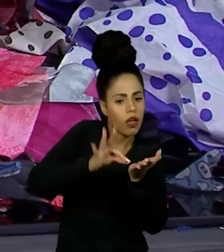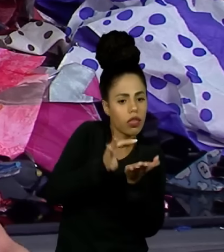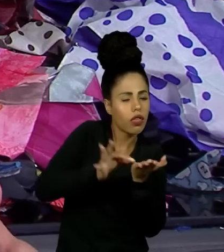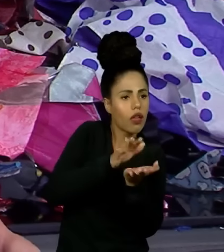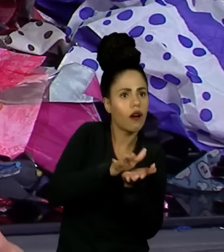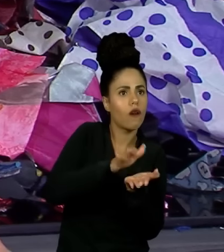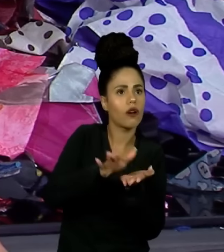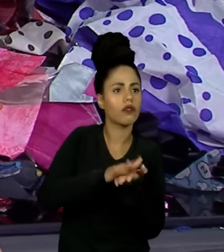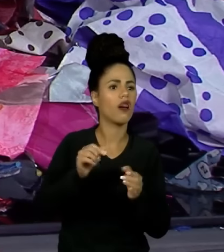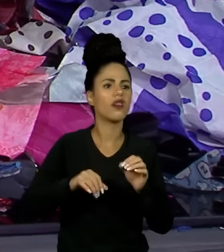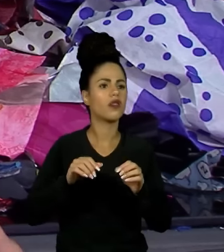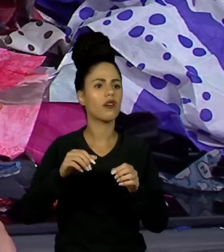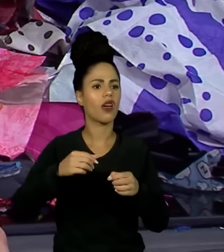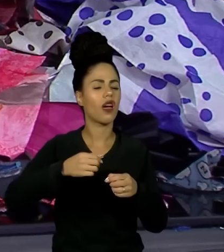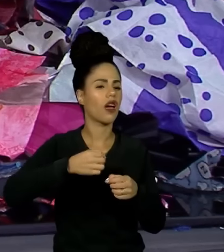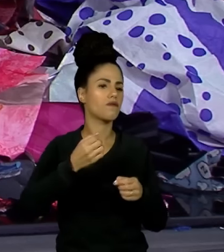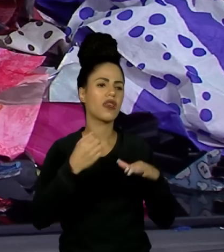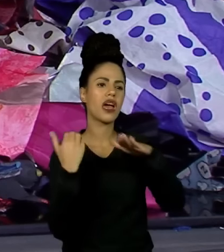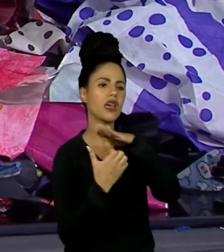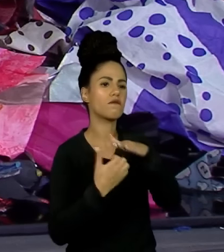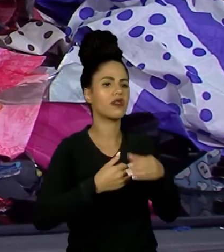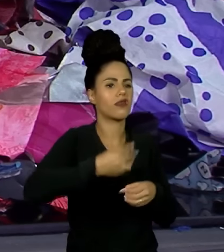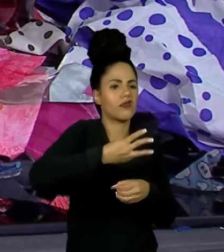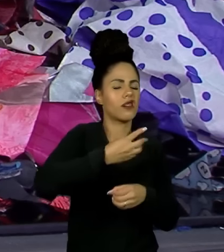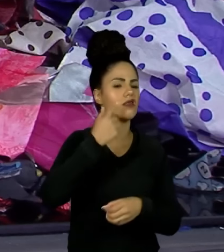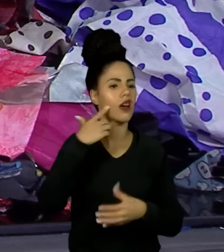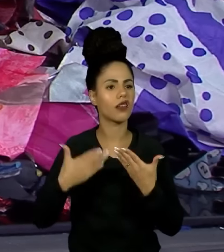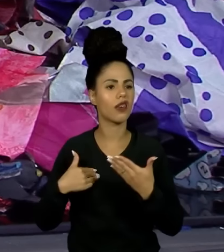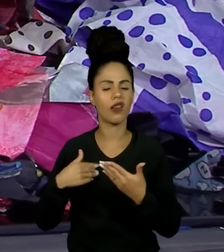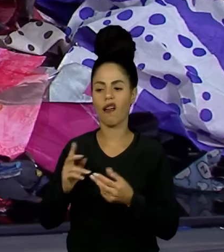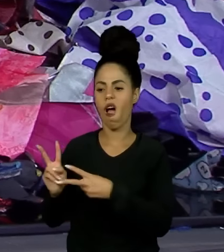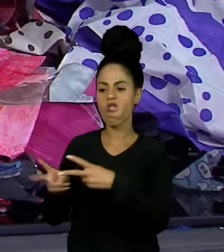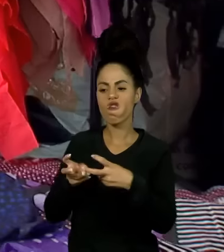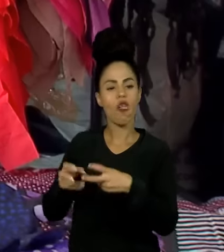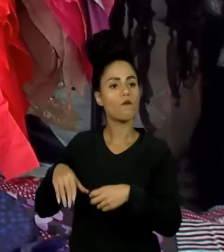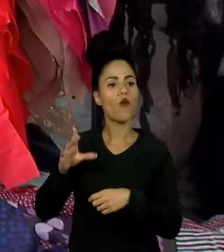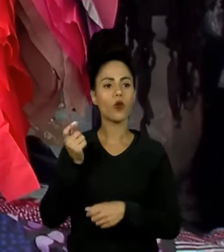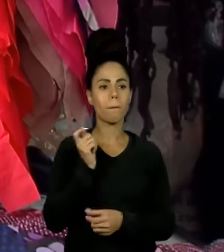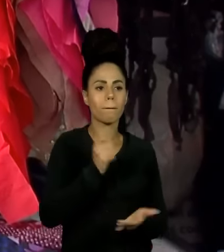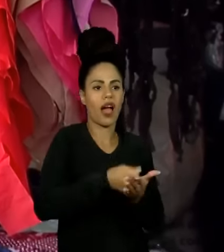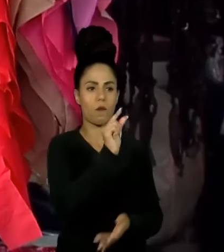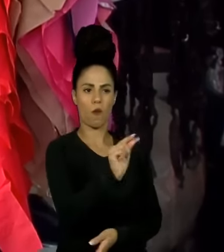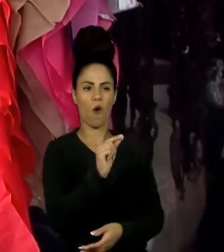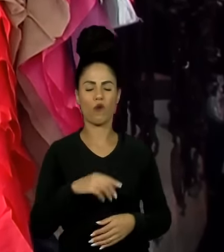essas oficinas terceirizadas que geralmente se paga uma merreca para quem costura, né?